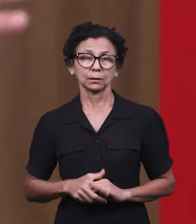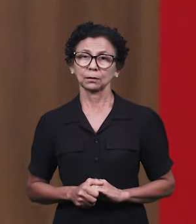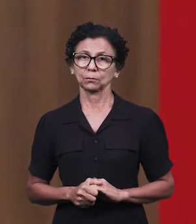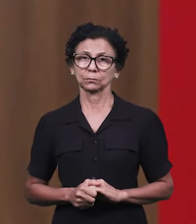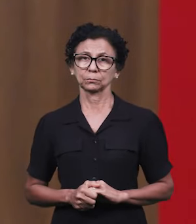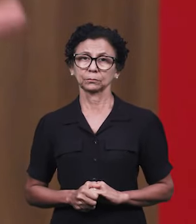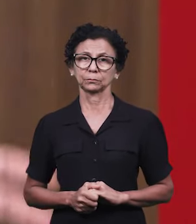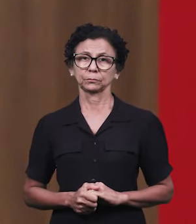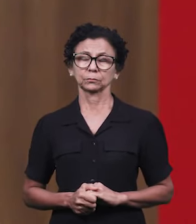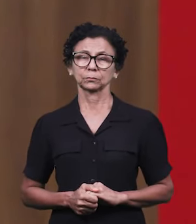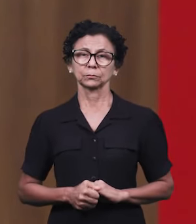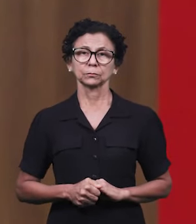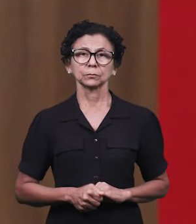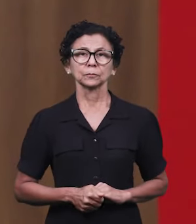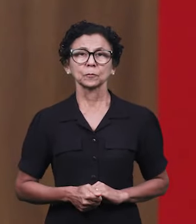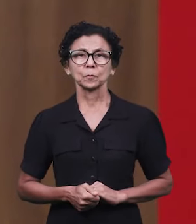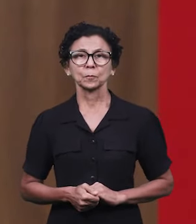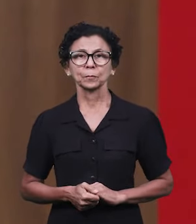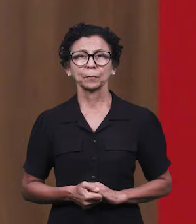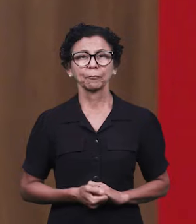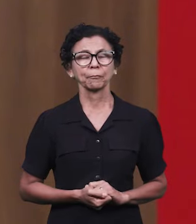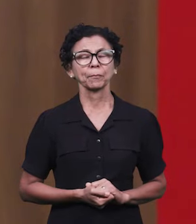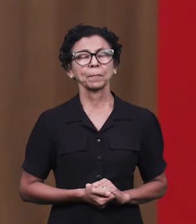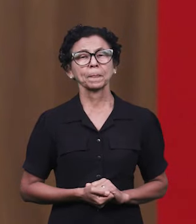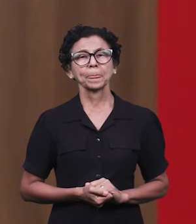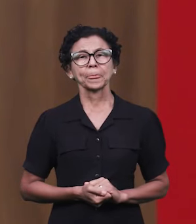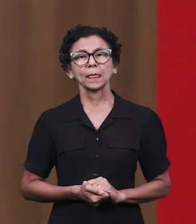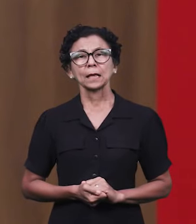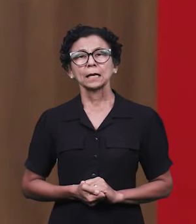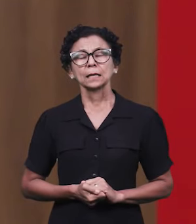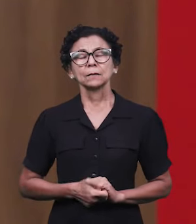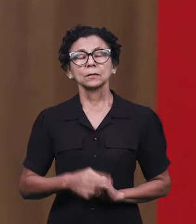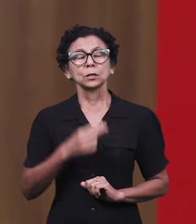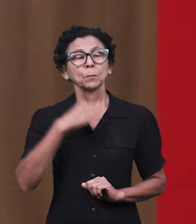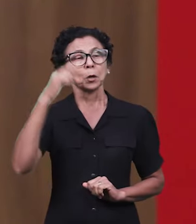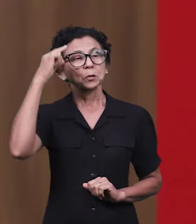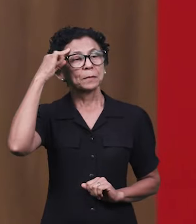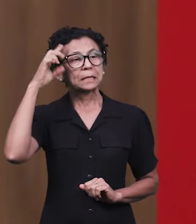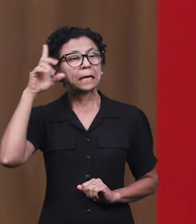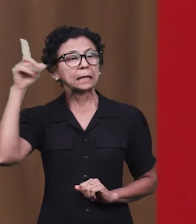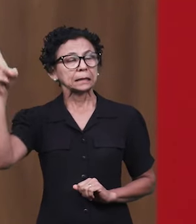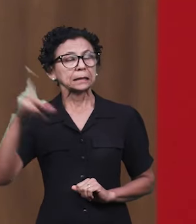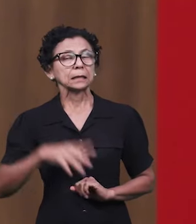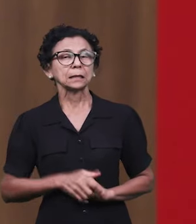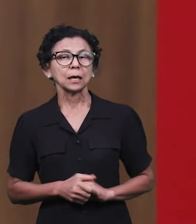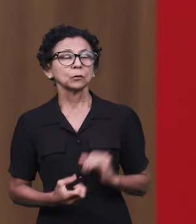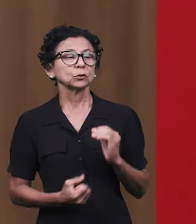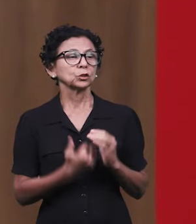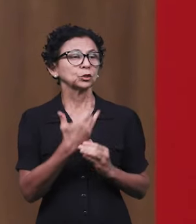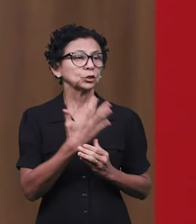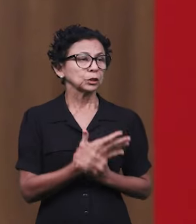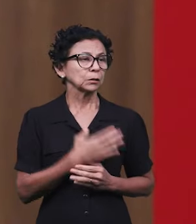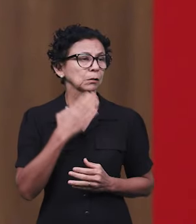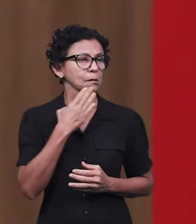com defeito, que ele não cresce nisso, mas que ele acreditasse nas potencialidades e nas habilidades, que